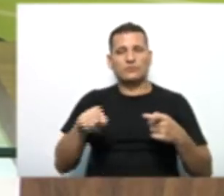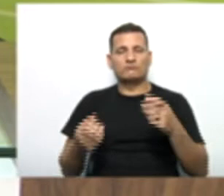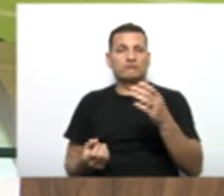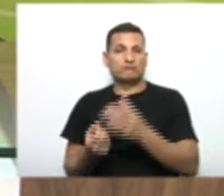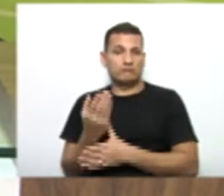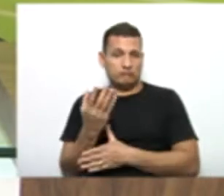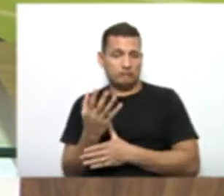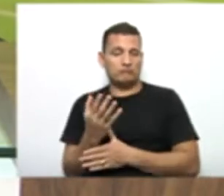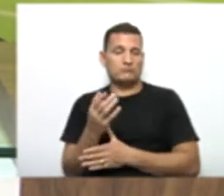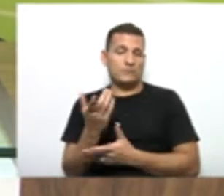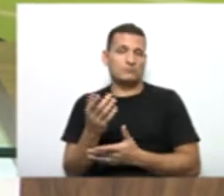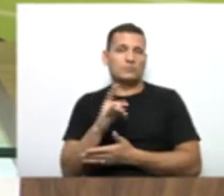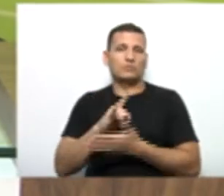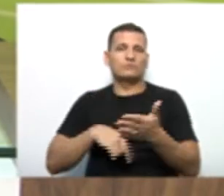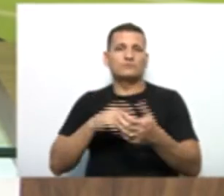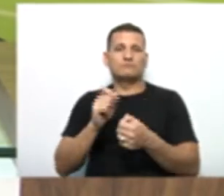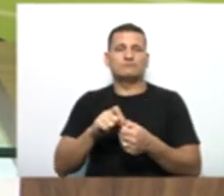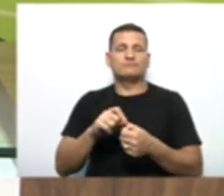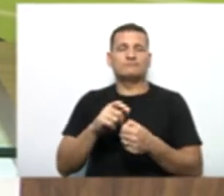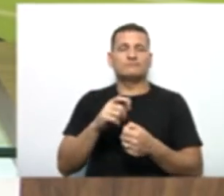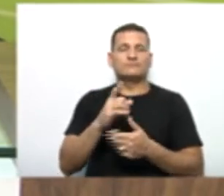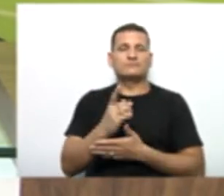documento, chamado Declaração Universal dos Direitos Humanos. Ele